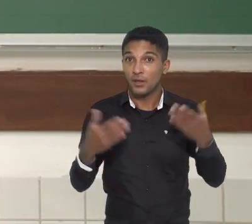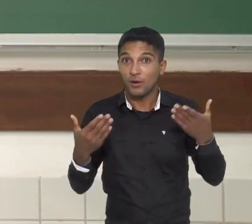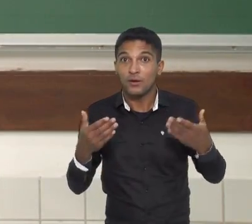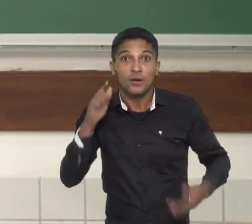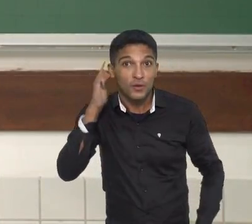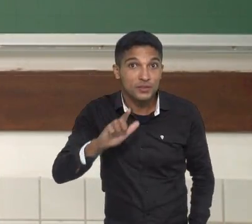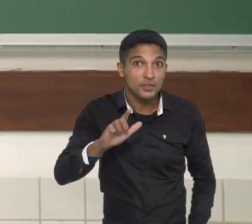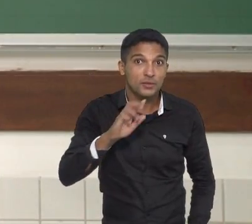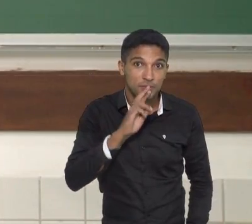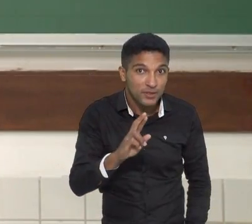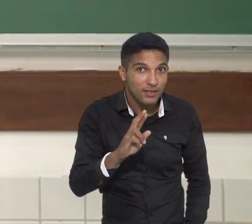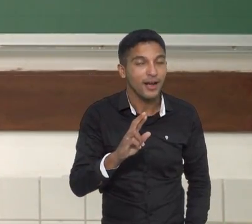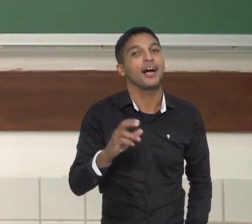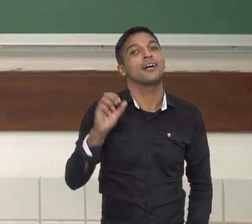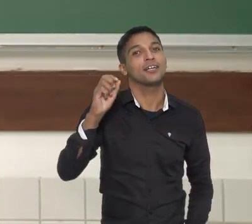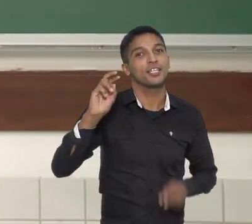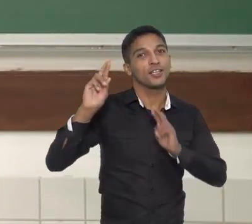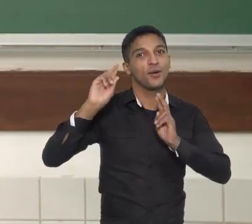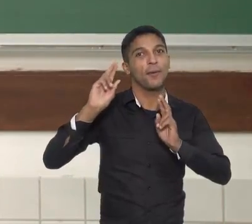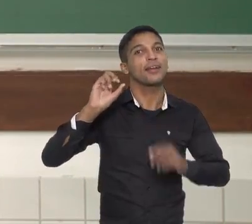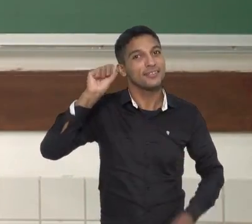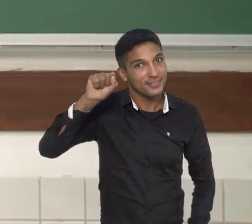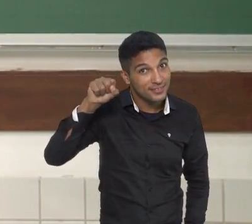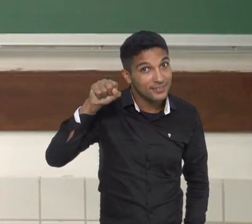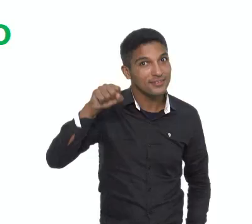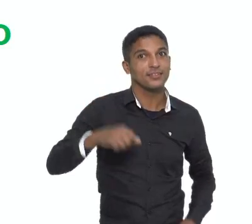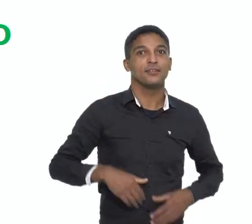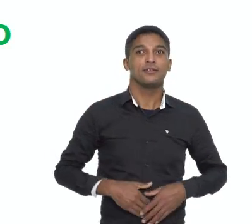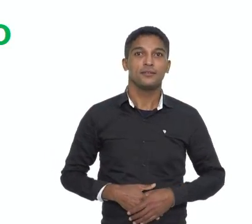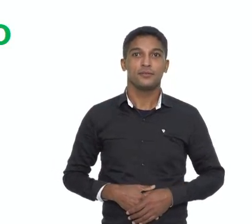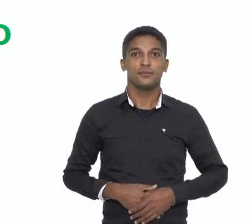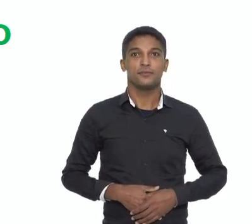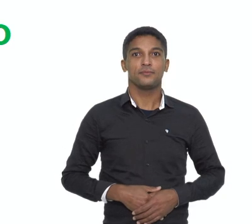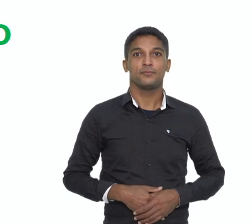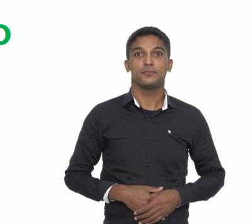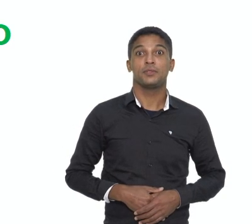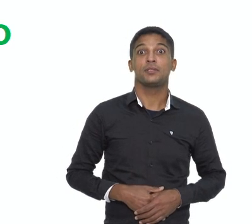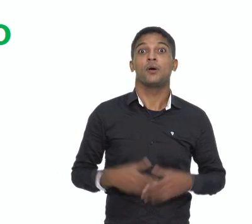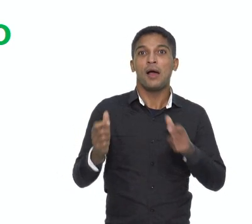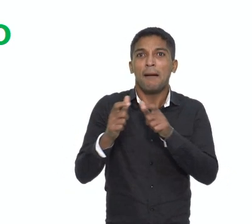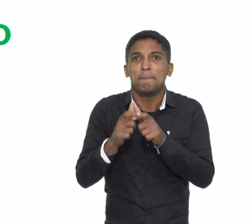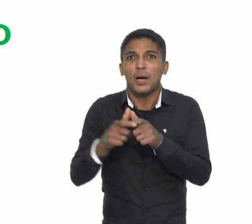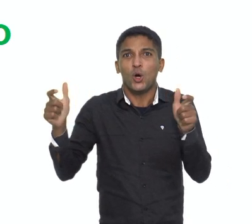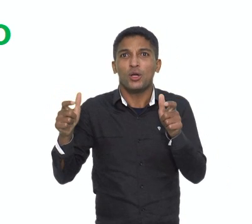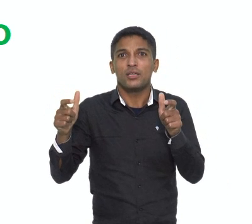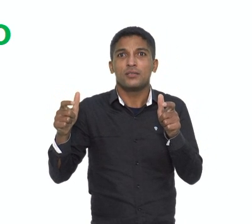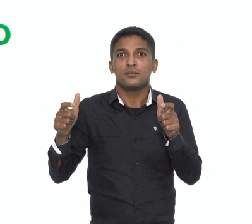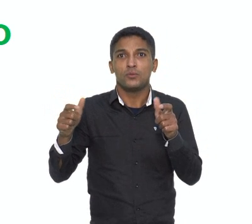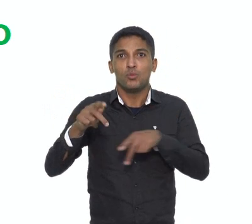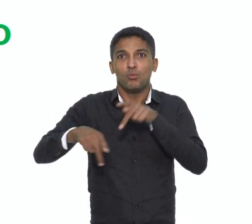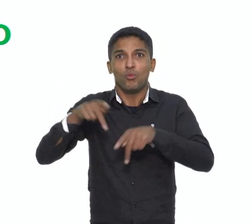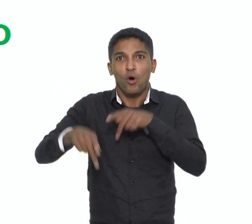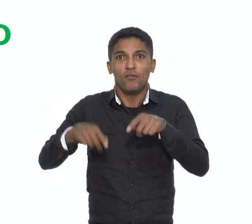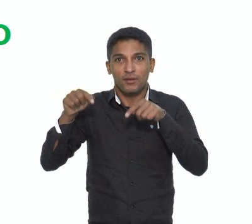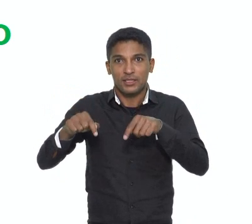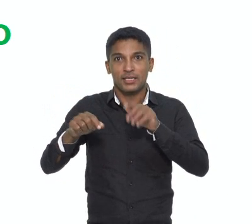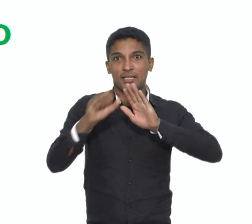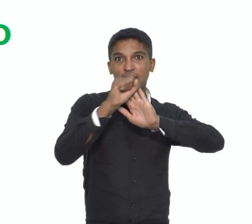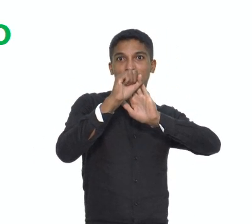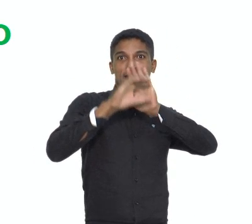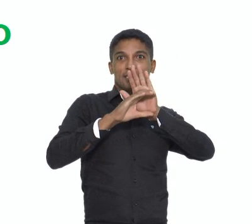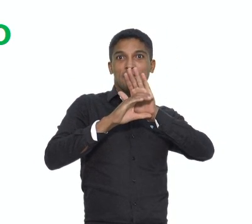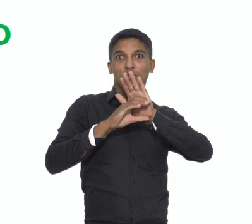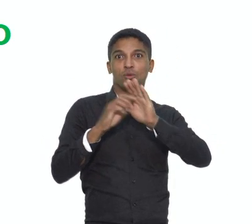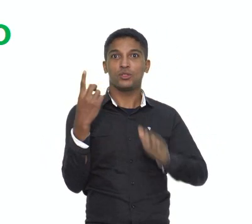Conseguiu responder? Espero que sim. Vamos lá. A maior parte da população da Bahia durante o século XVIII